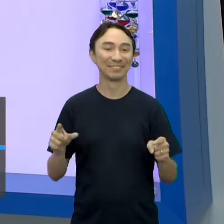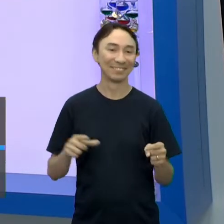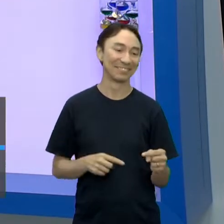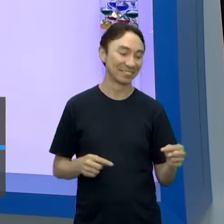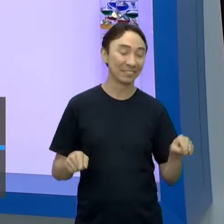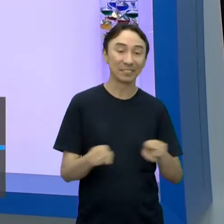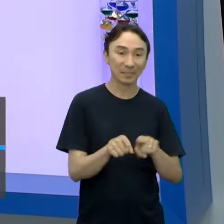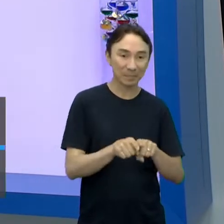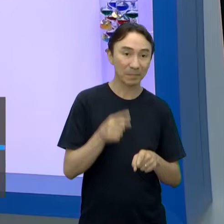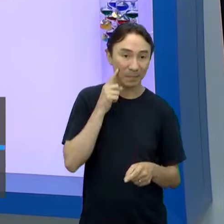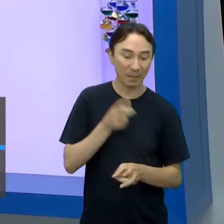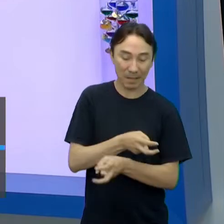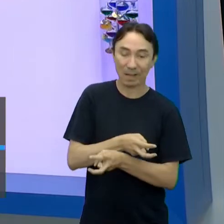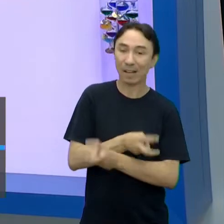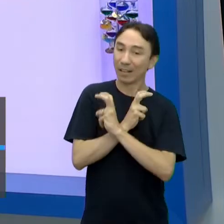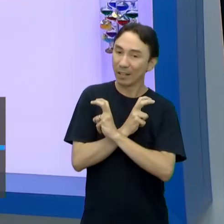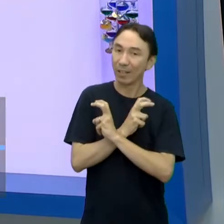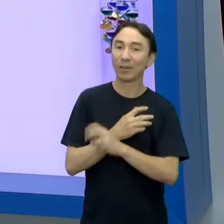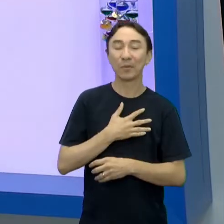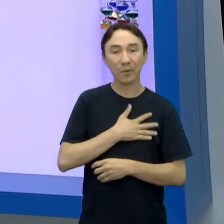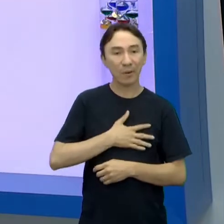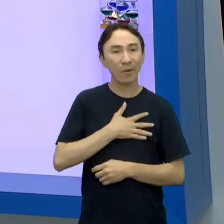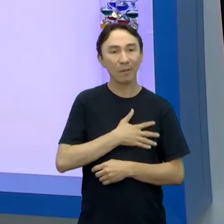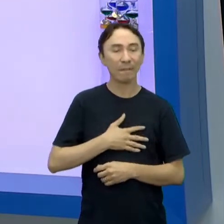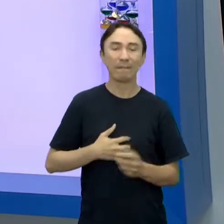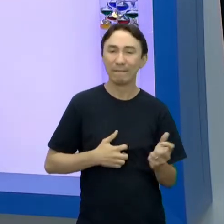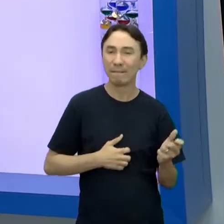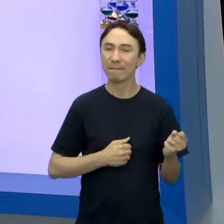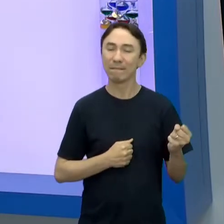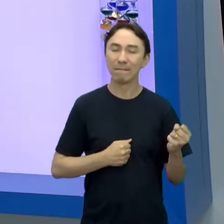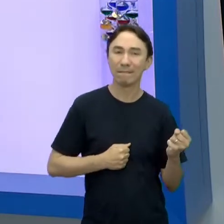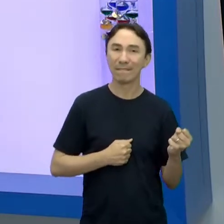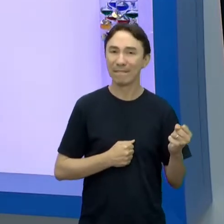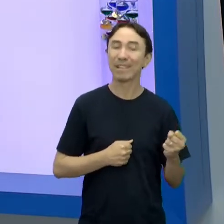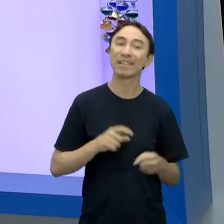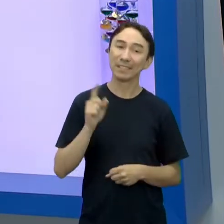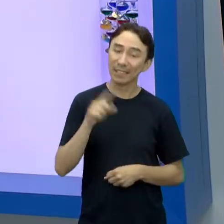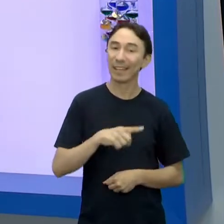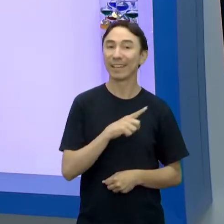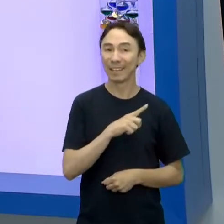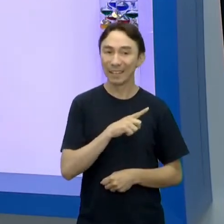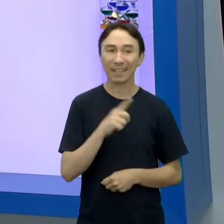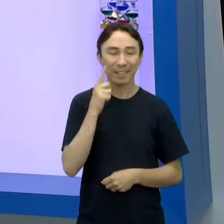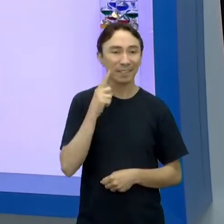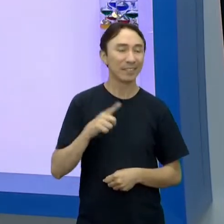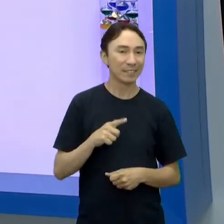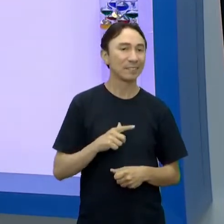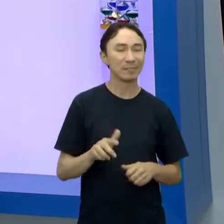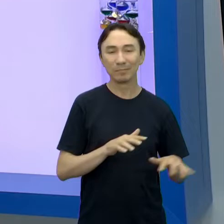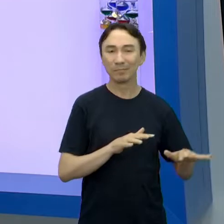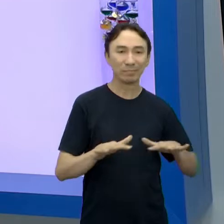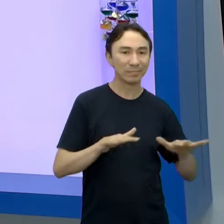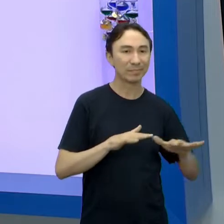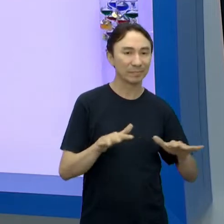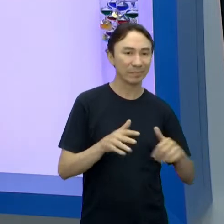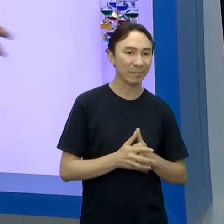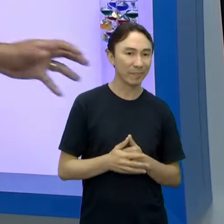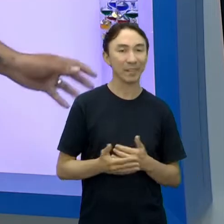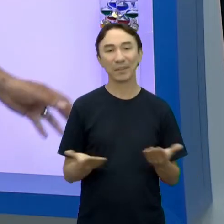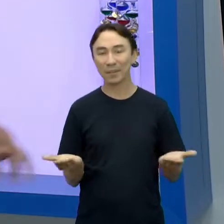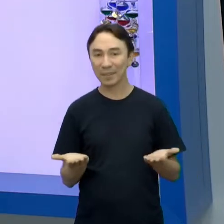a Gibalina gosta de um forró, dança um forró que é uma beleza. Ela se mexe, ela aqui tá toda já